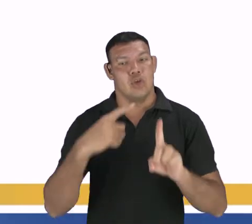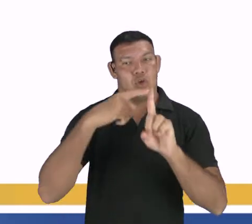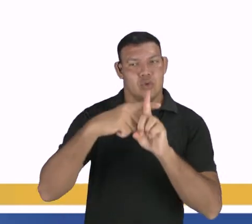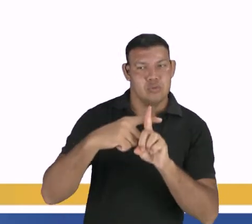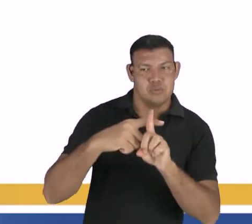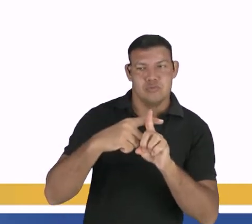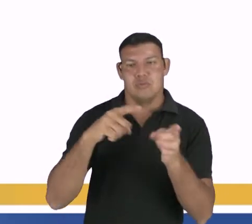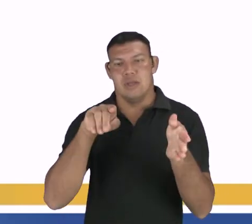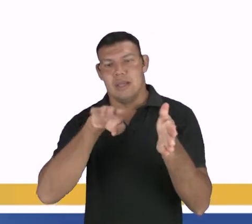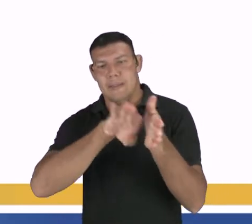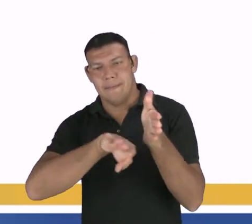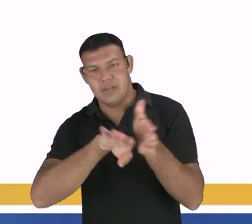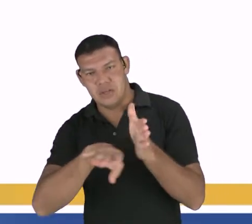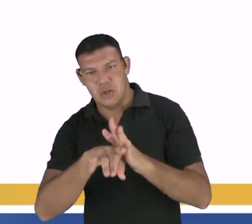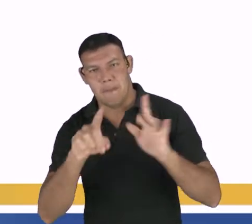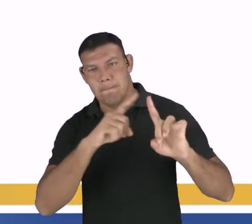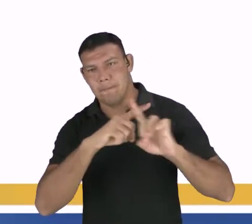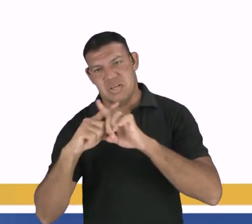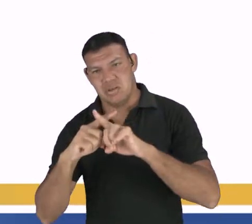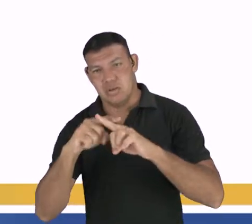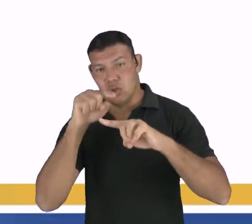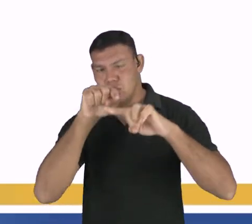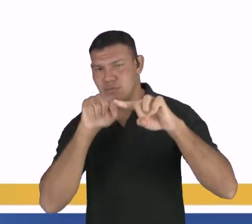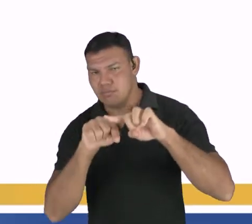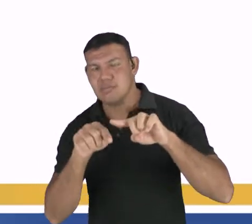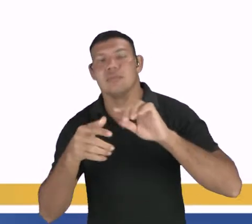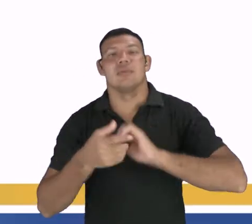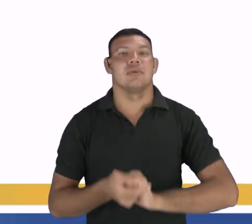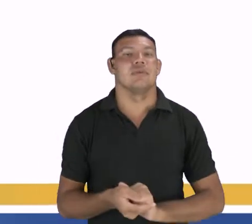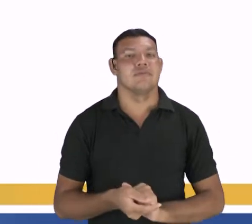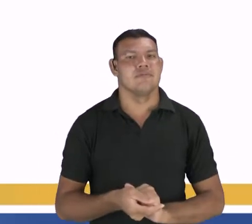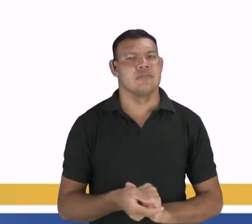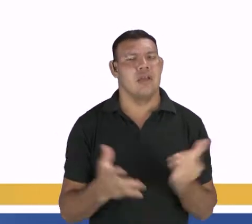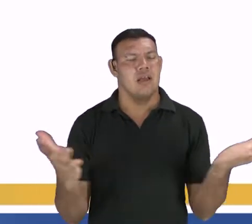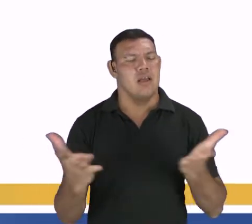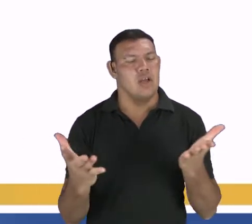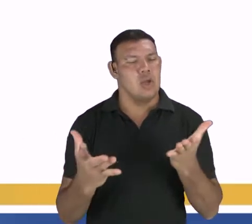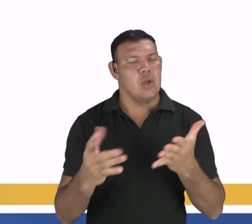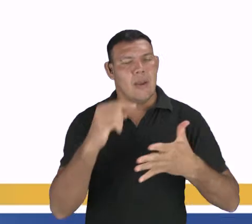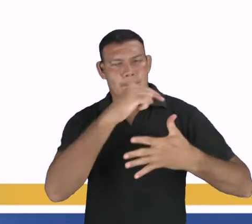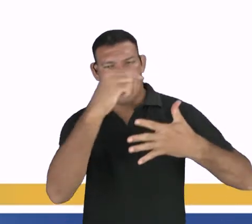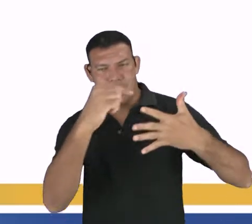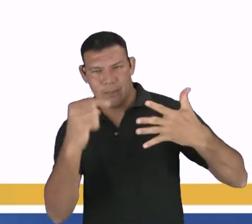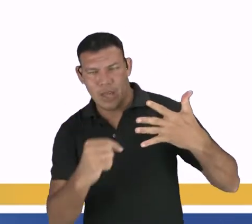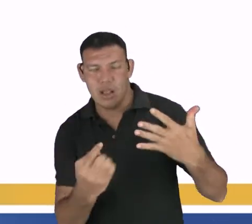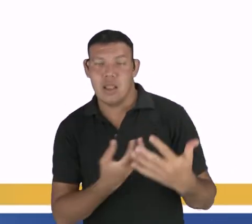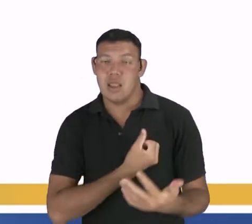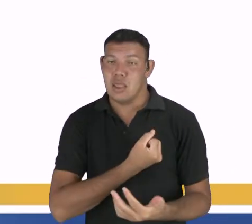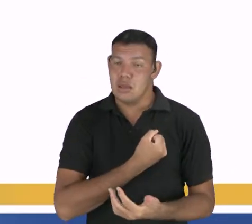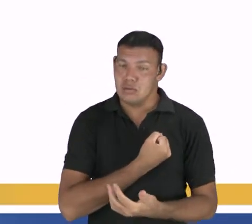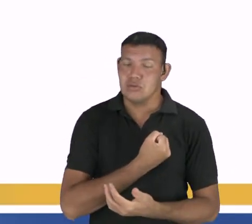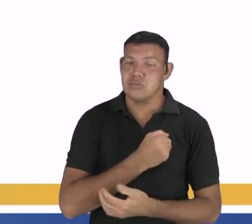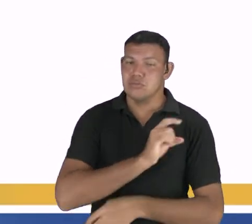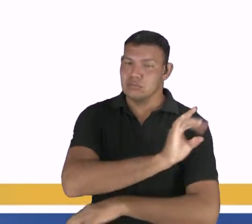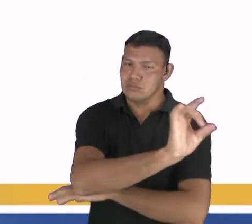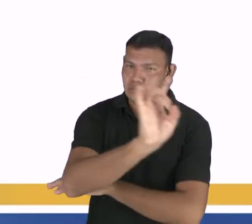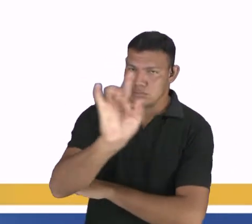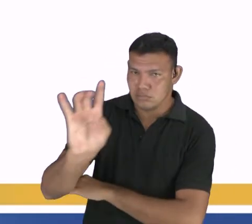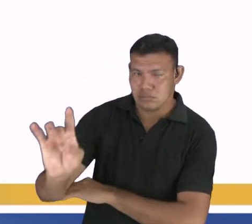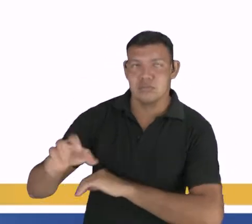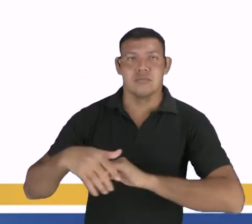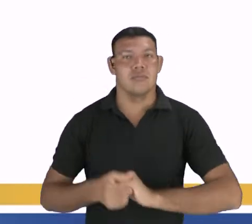nós devemos recordar quais elementos fazem parte desse conjunto. Então, pertencem ao conjunto dos